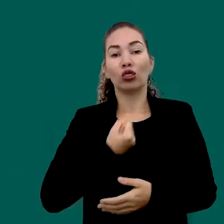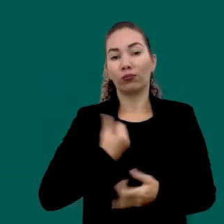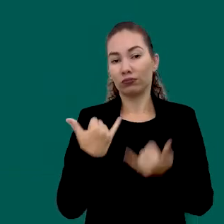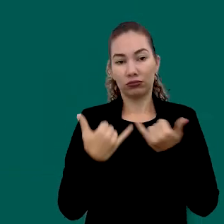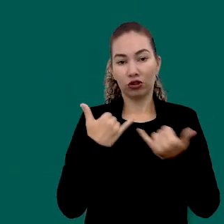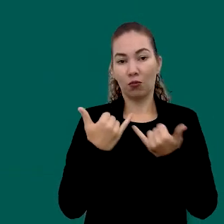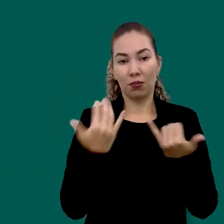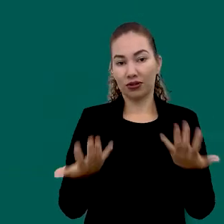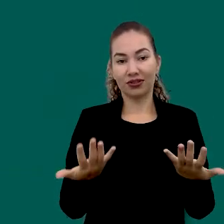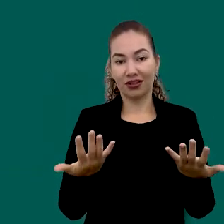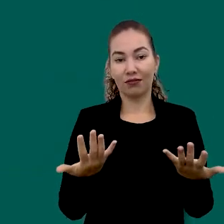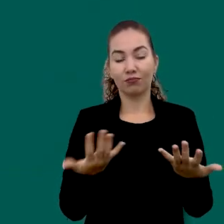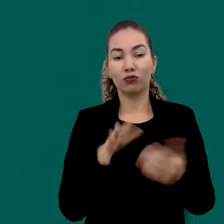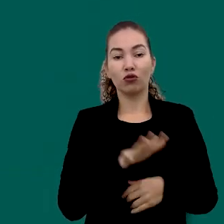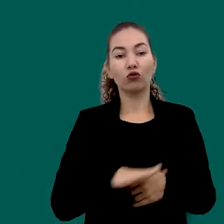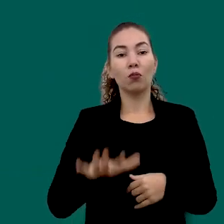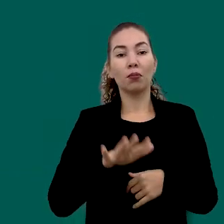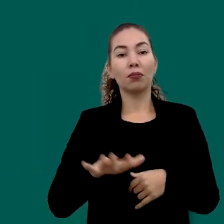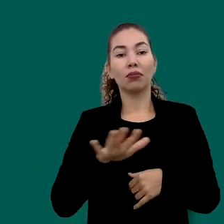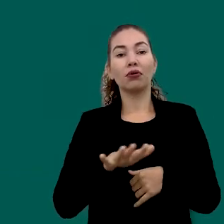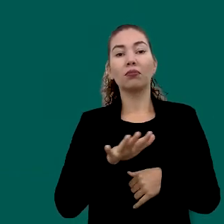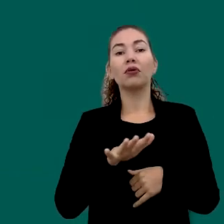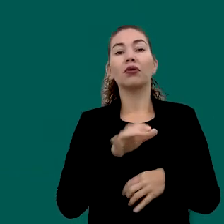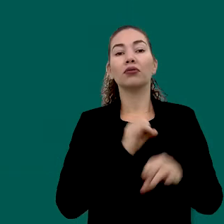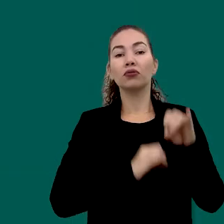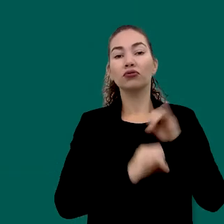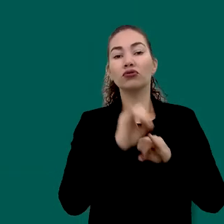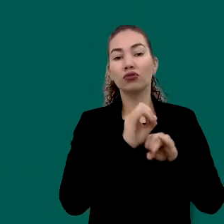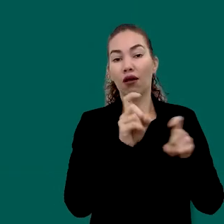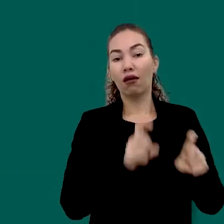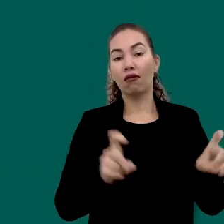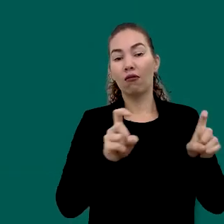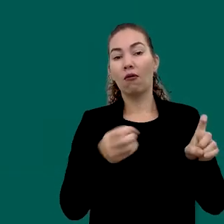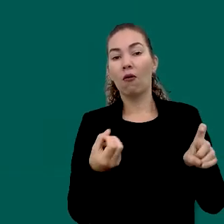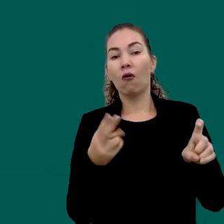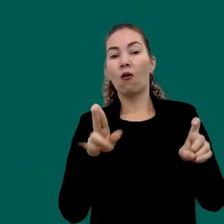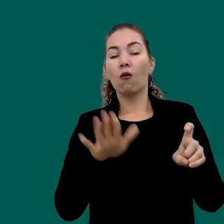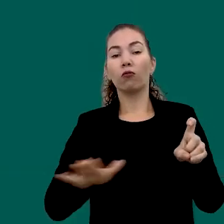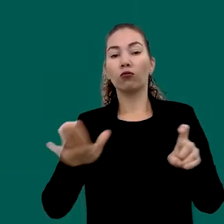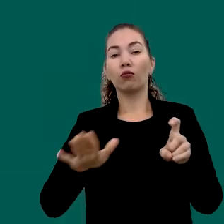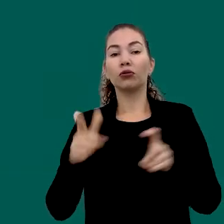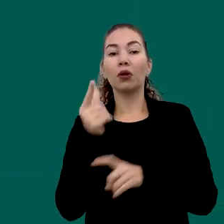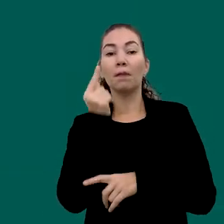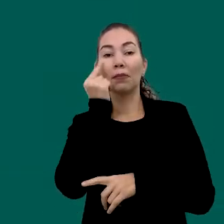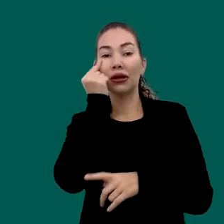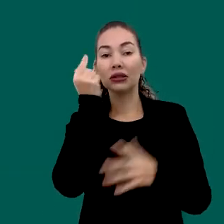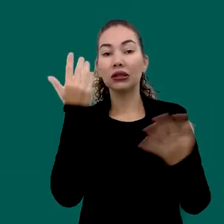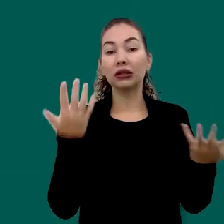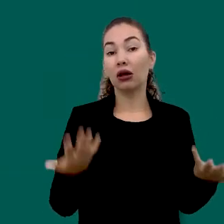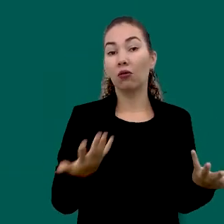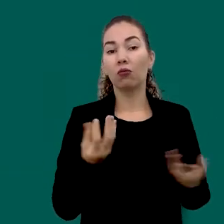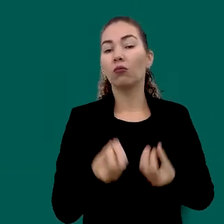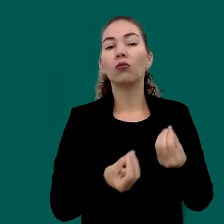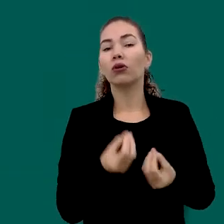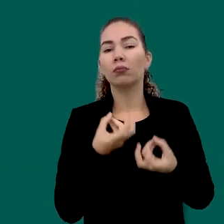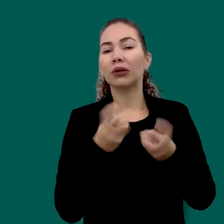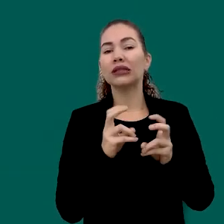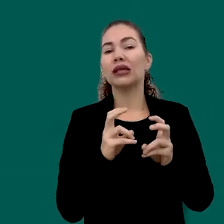exemplo, num ambiente digital e num ambiente offline, por exemplo. Como é que vocês veem